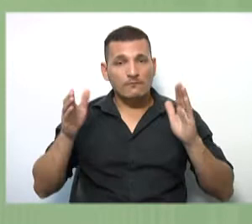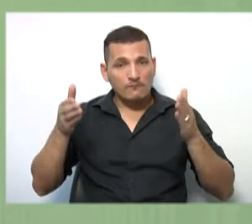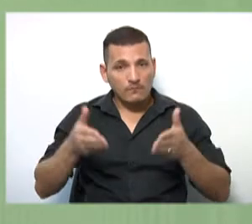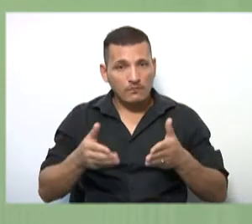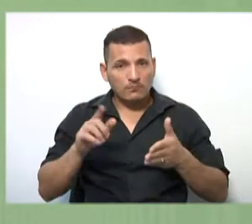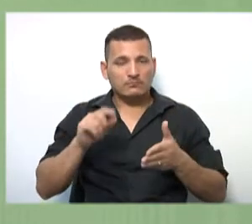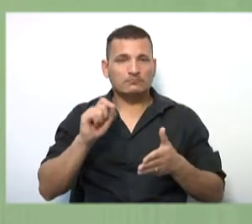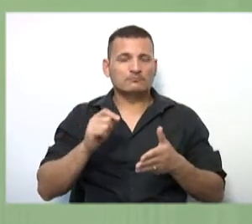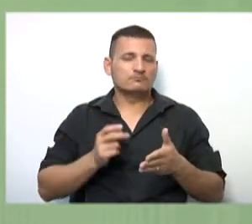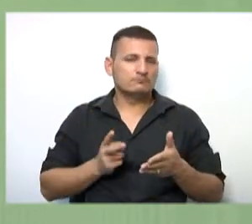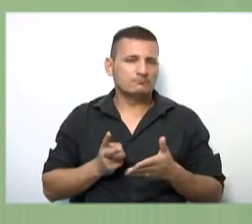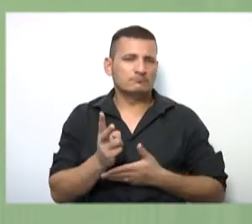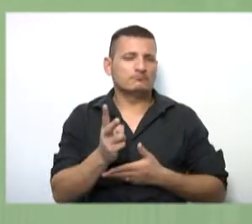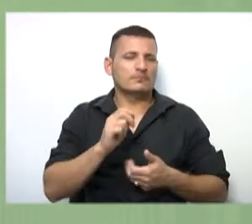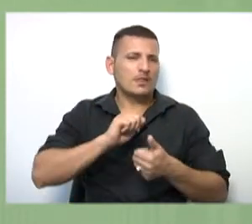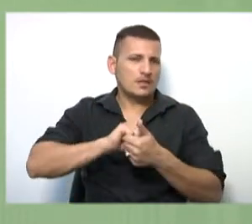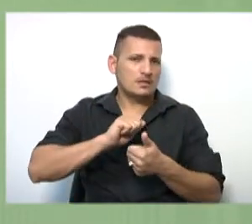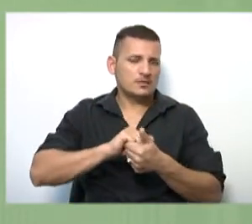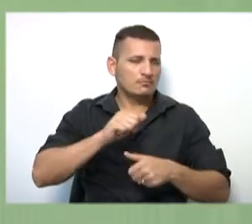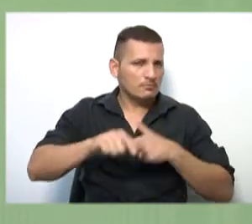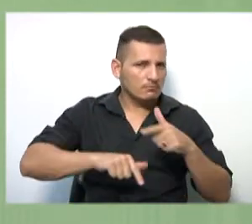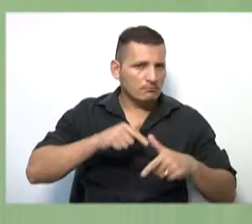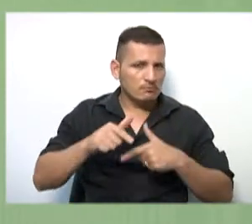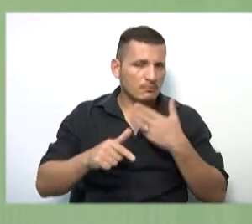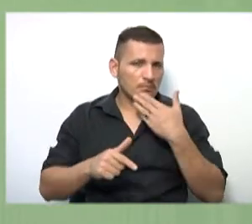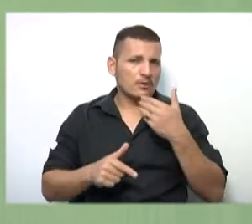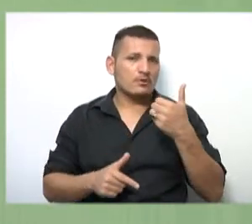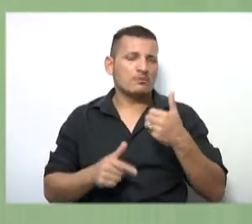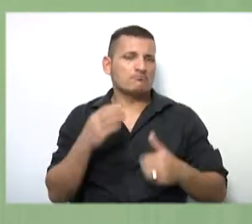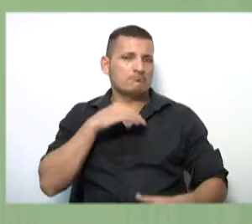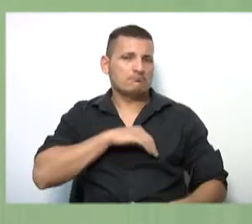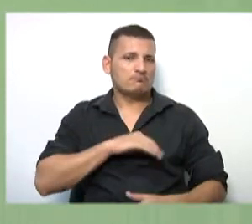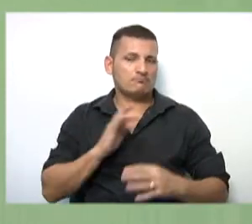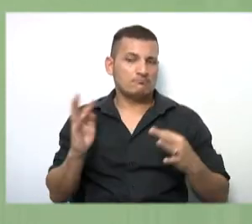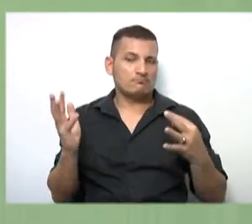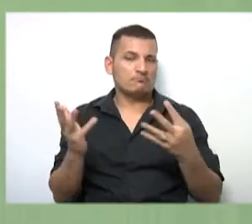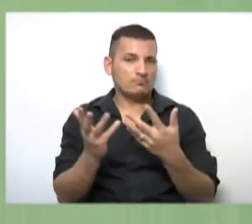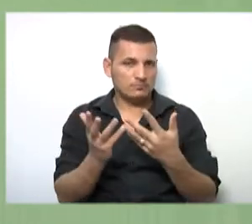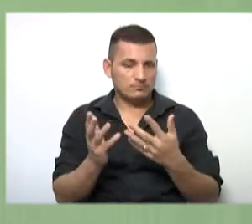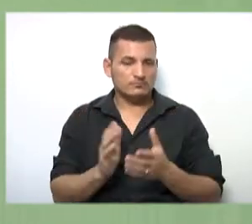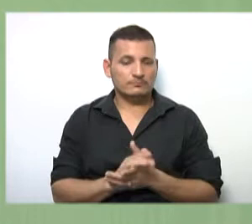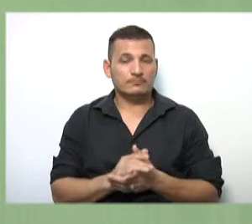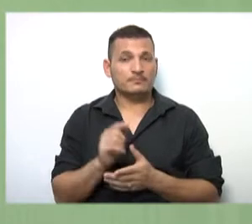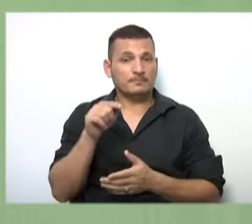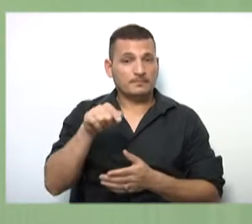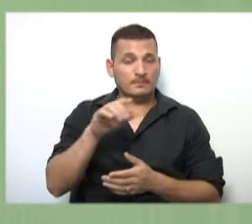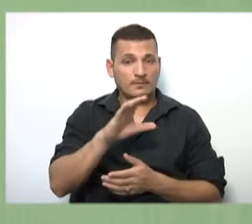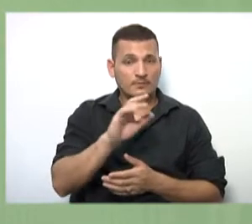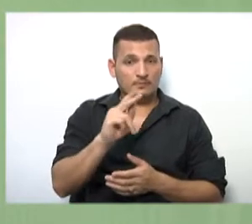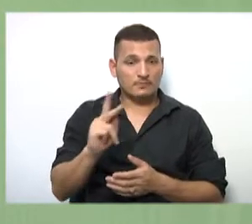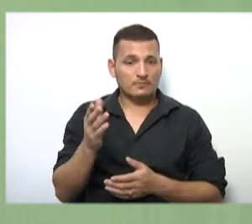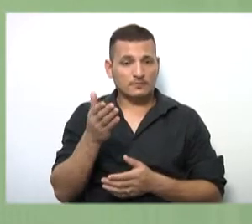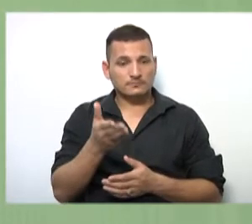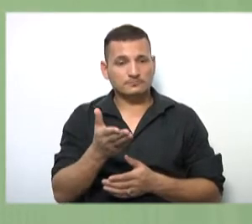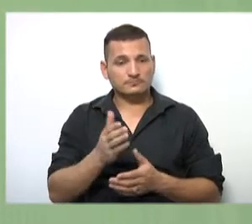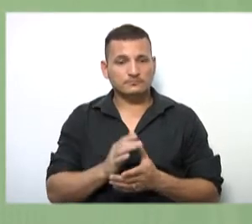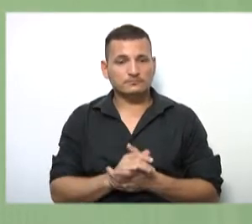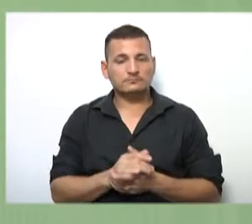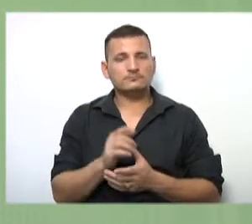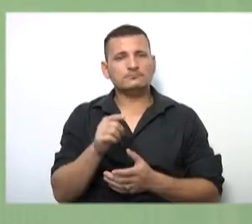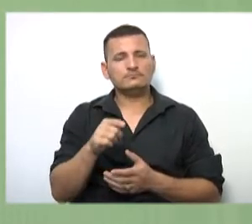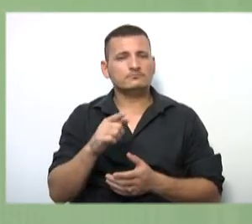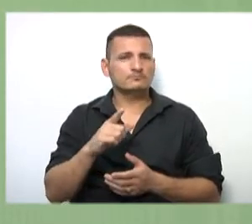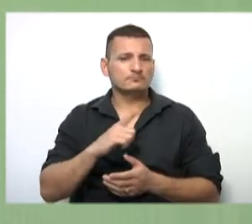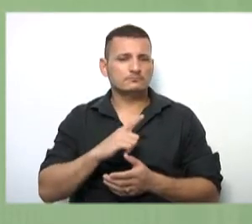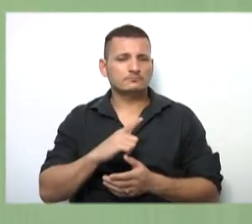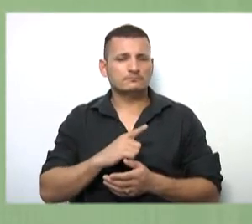do serviço e melhor remuneração a todos. Esse tipo de cooperativa, ele está constituído a partir